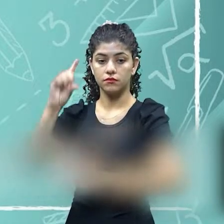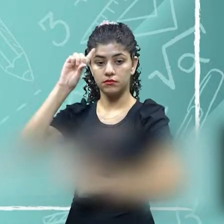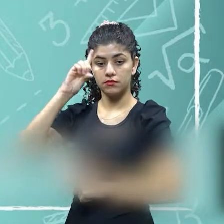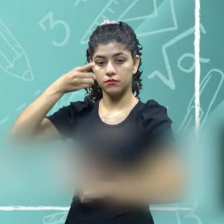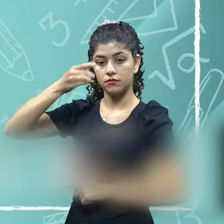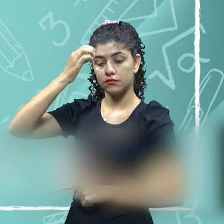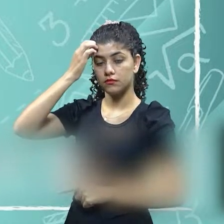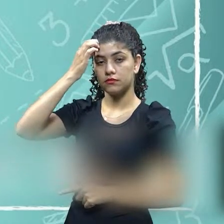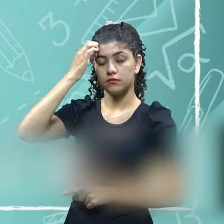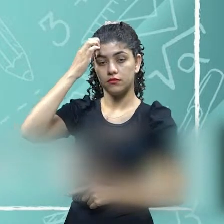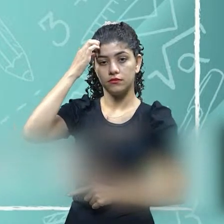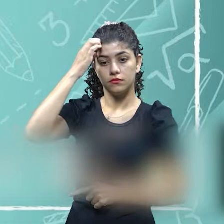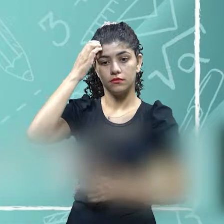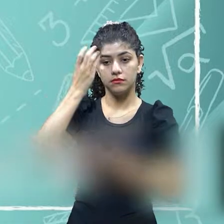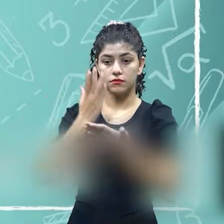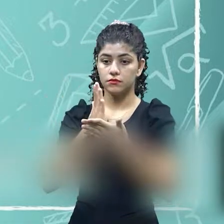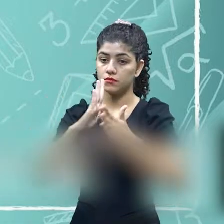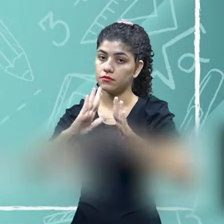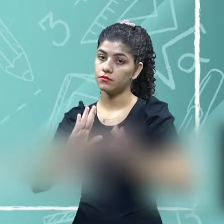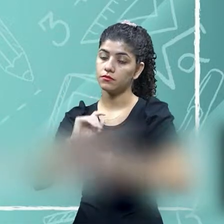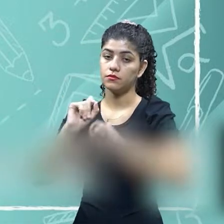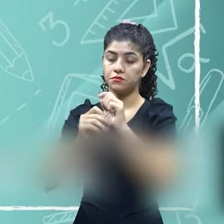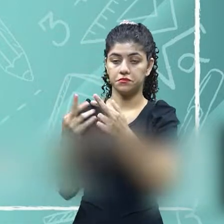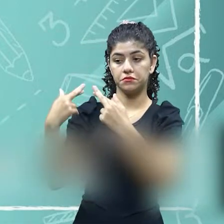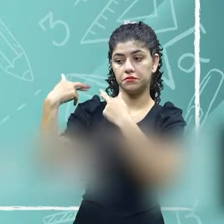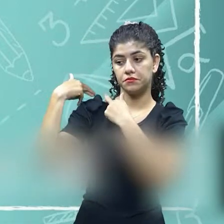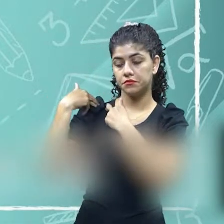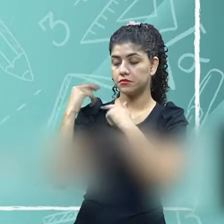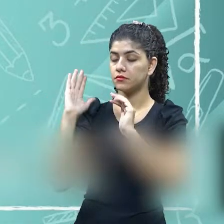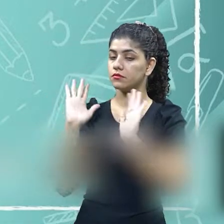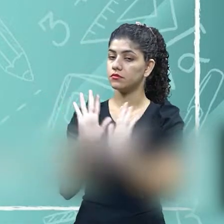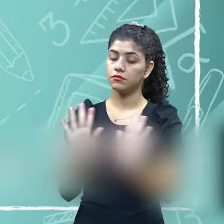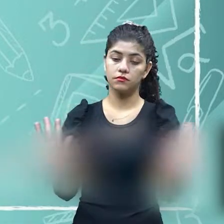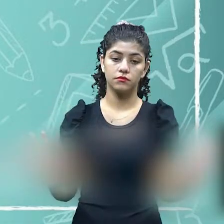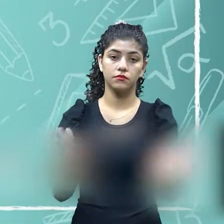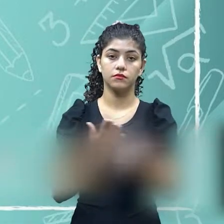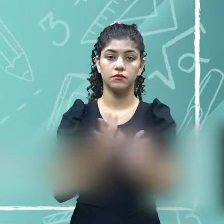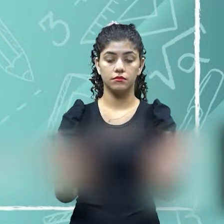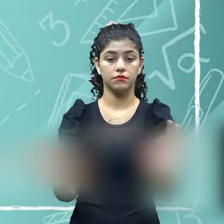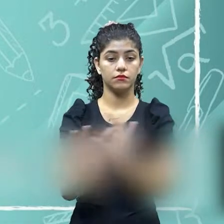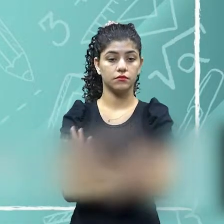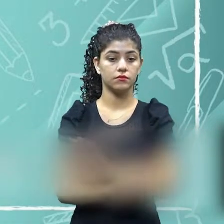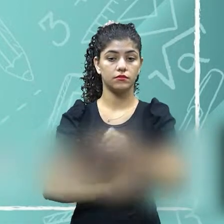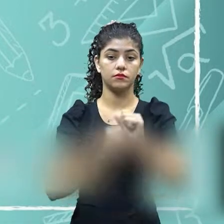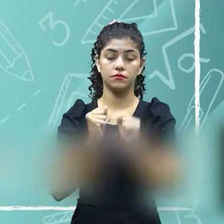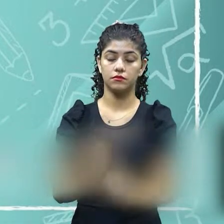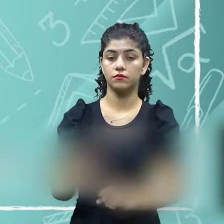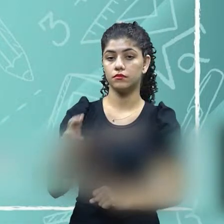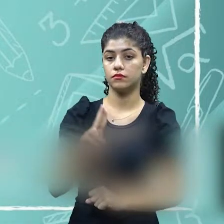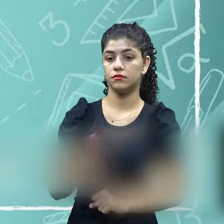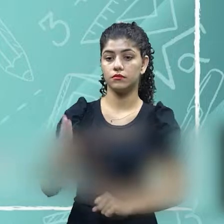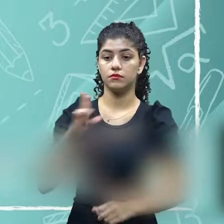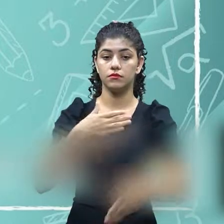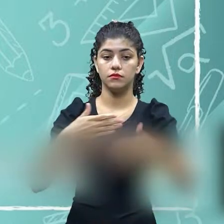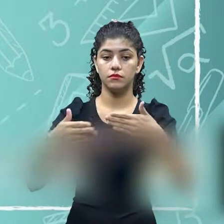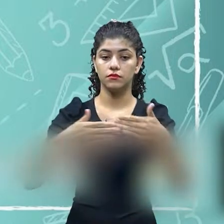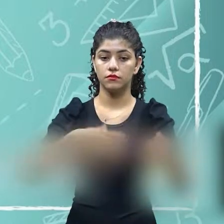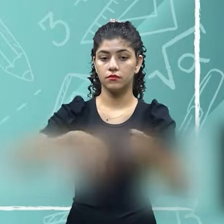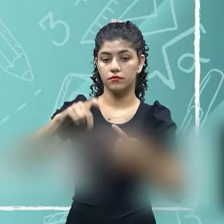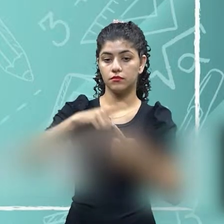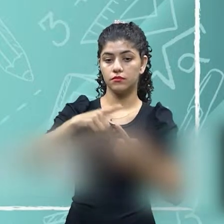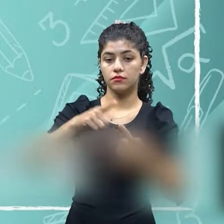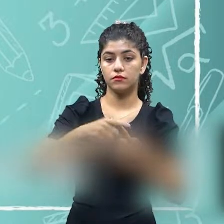importador, cessando aí todas as responsabilidades do exportador. Essa condição pode ser utilizada em qualquer tipo de